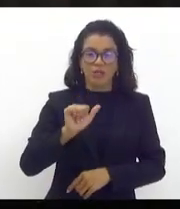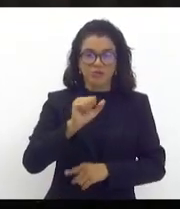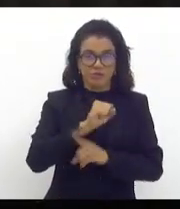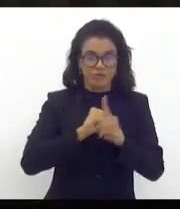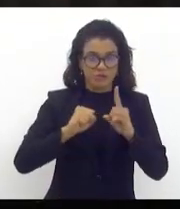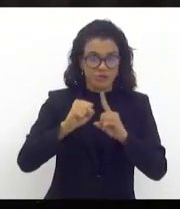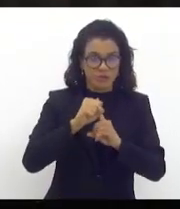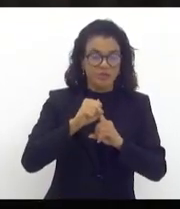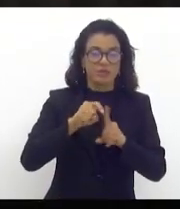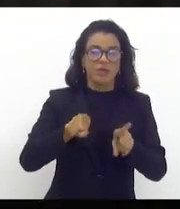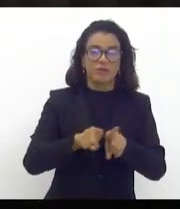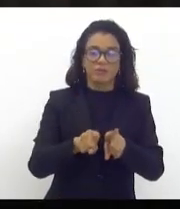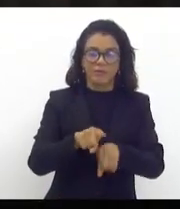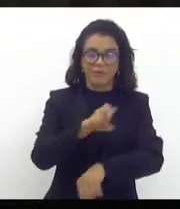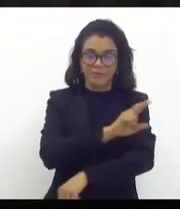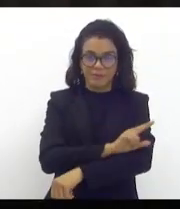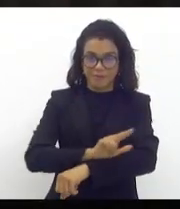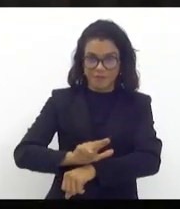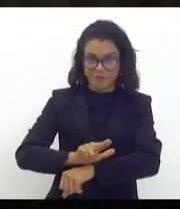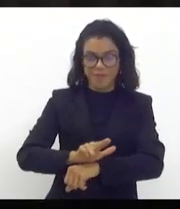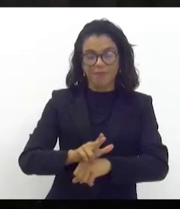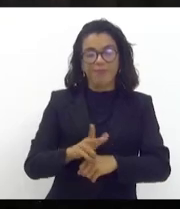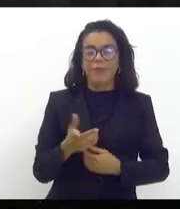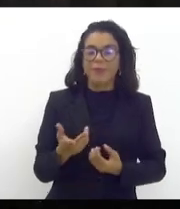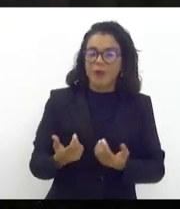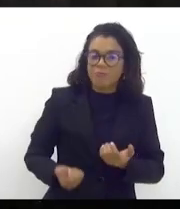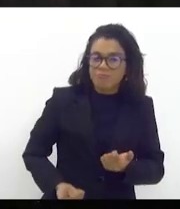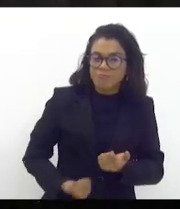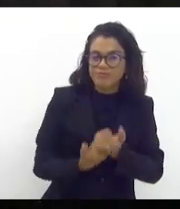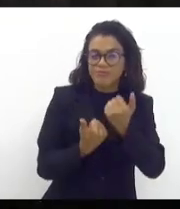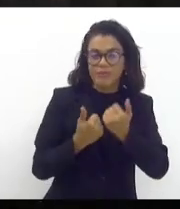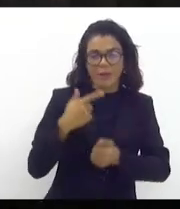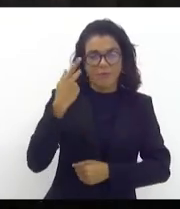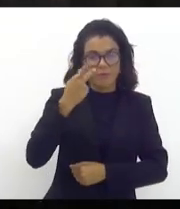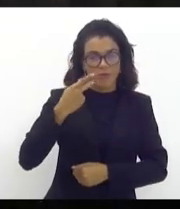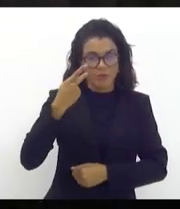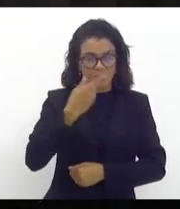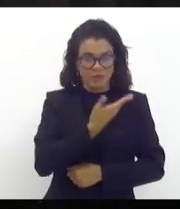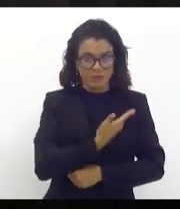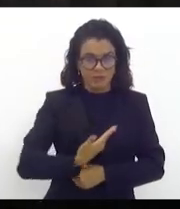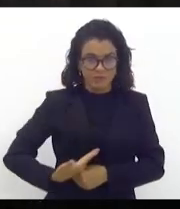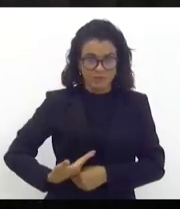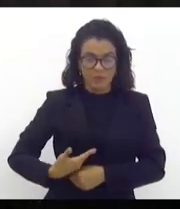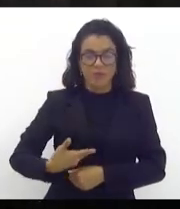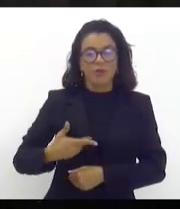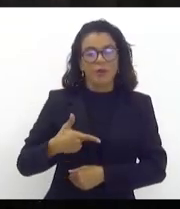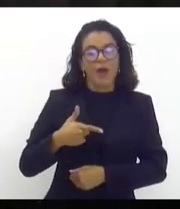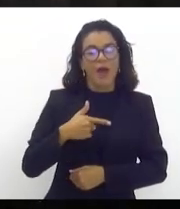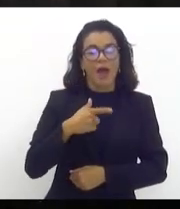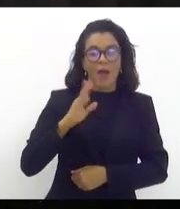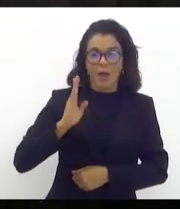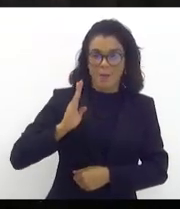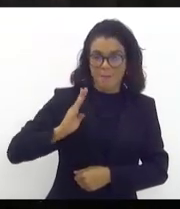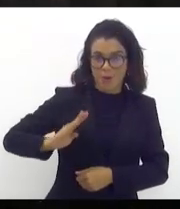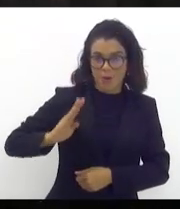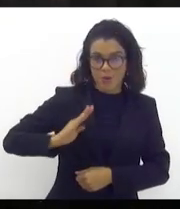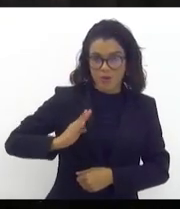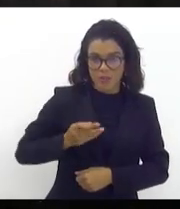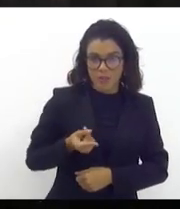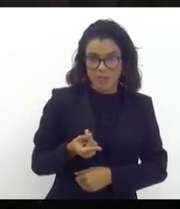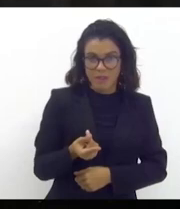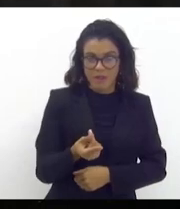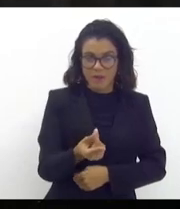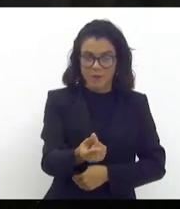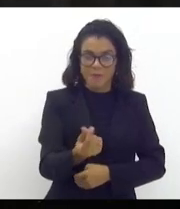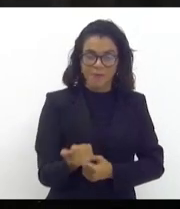raciais. Para que essa política tenha efetividade necessária, a bolsa permanência é dada